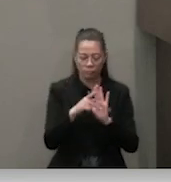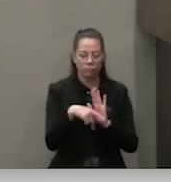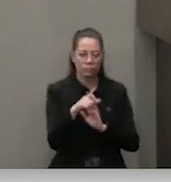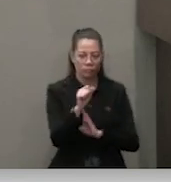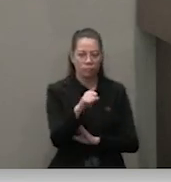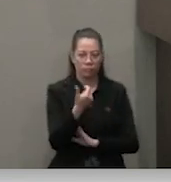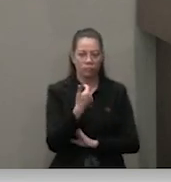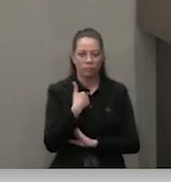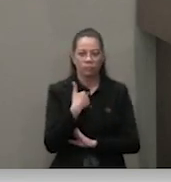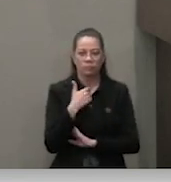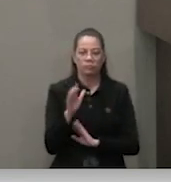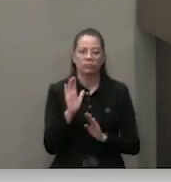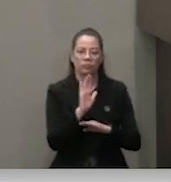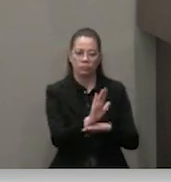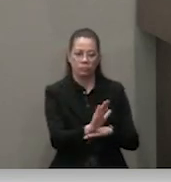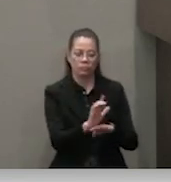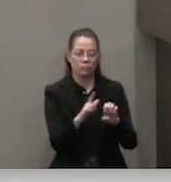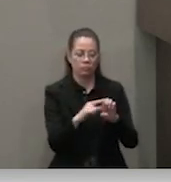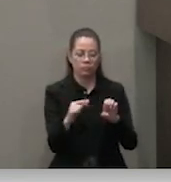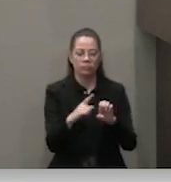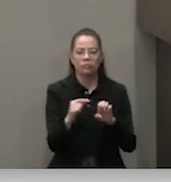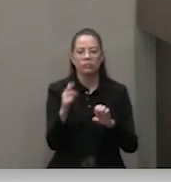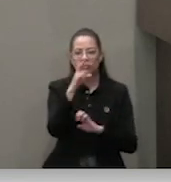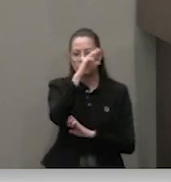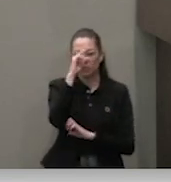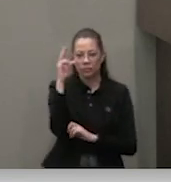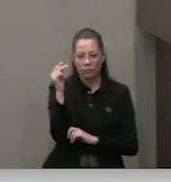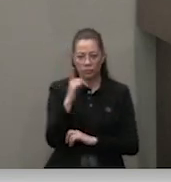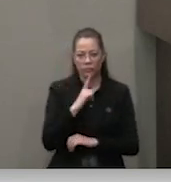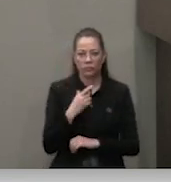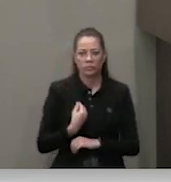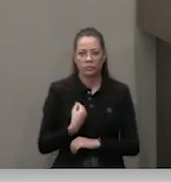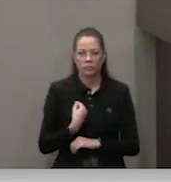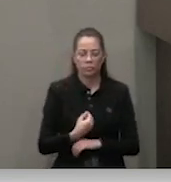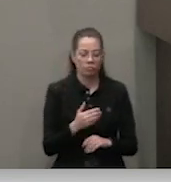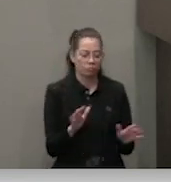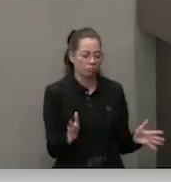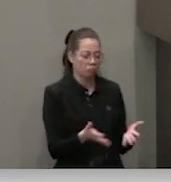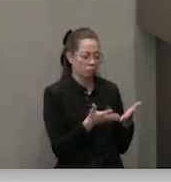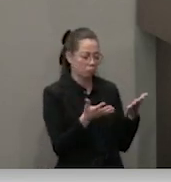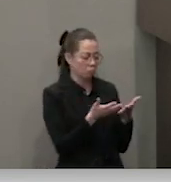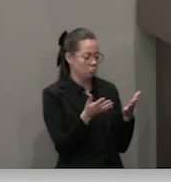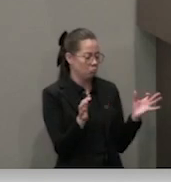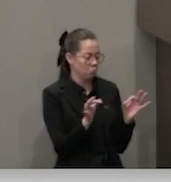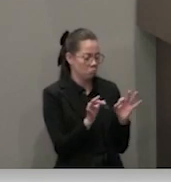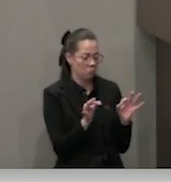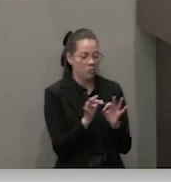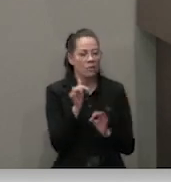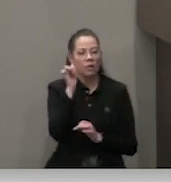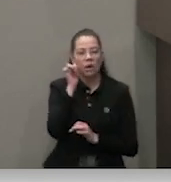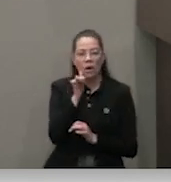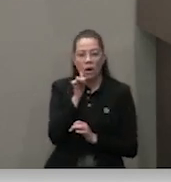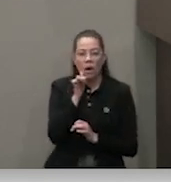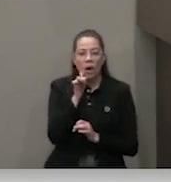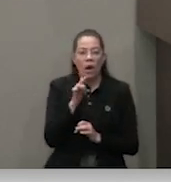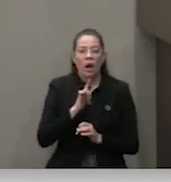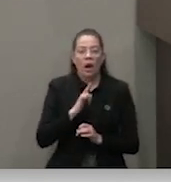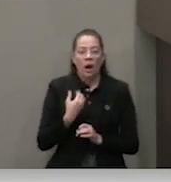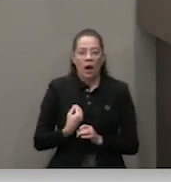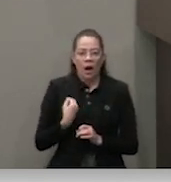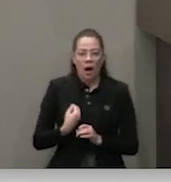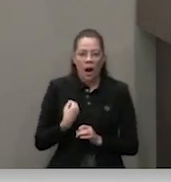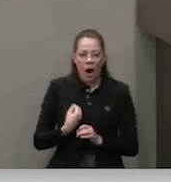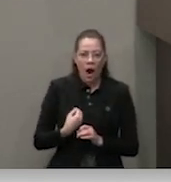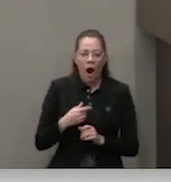comigo acho que é muito importante município de passofundo não incentiva o empreendedorismo feminino nós temos a questão